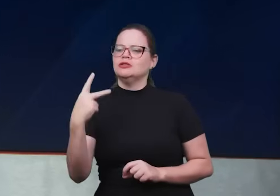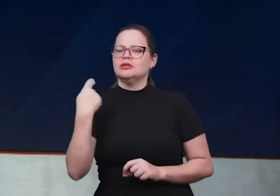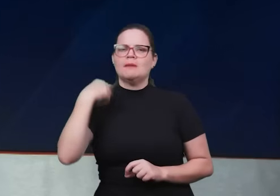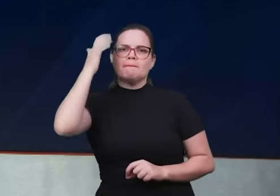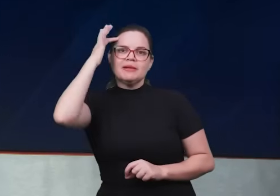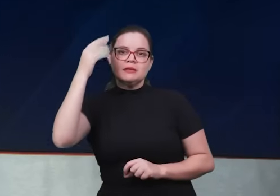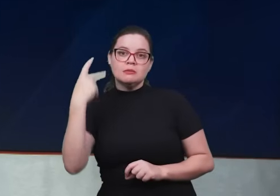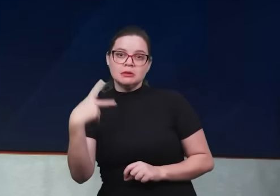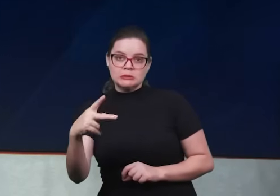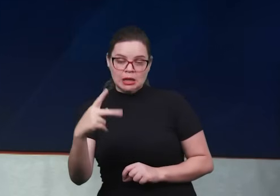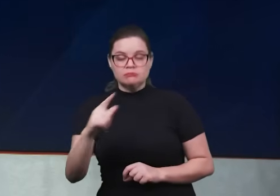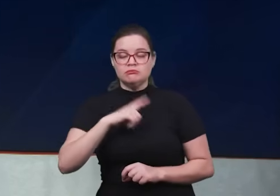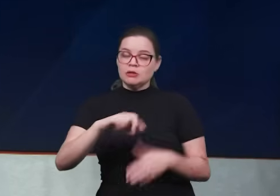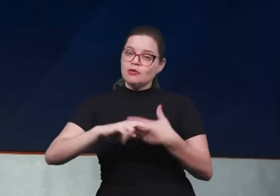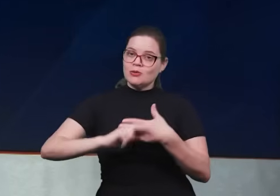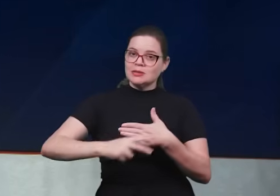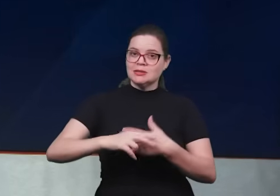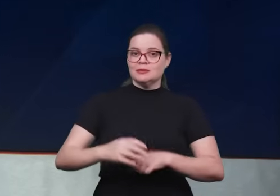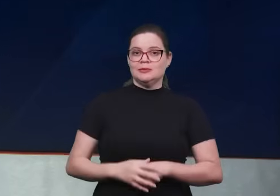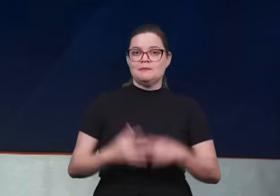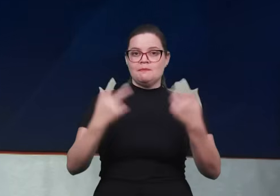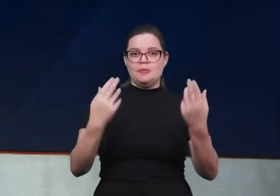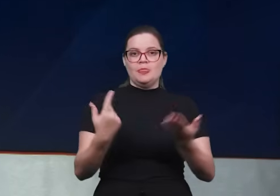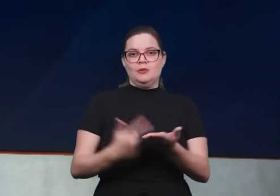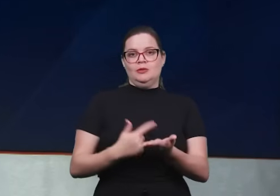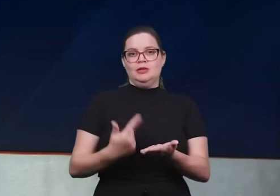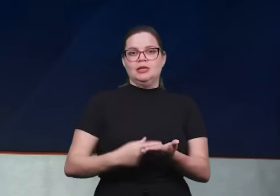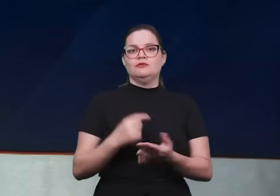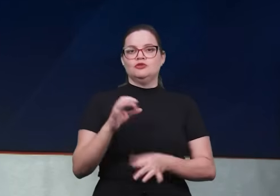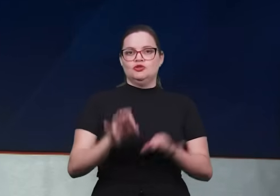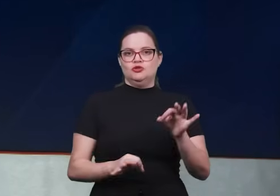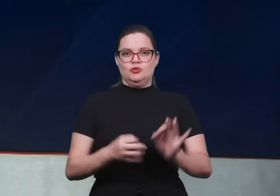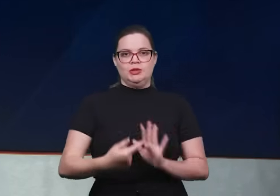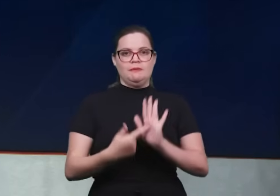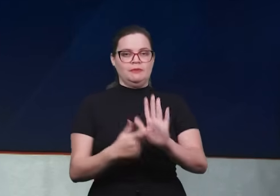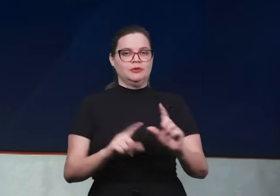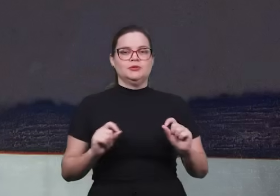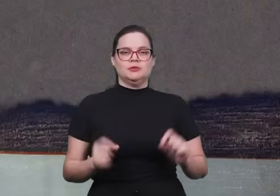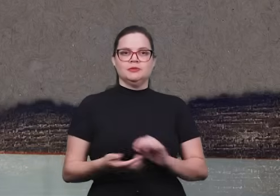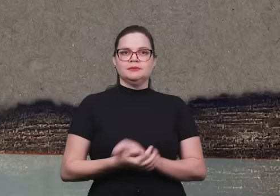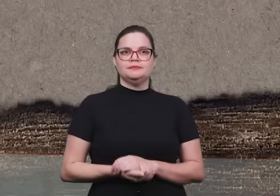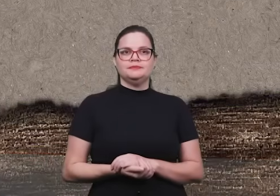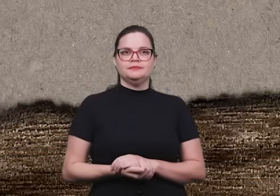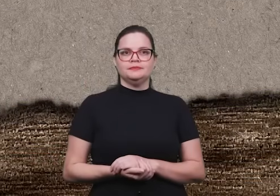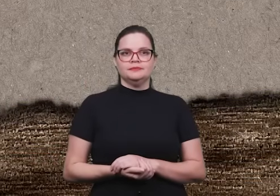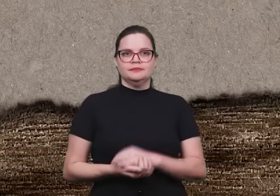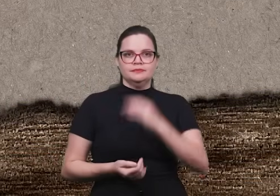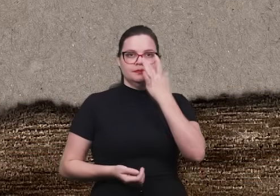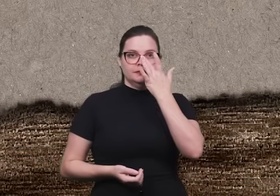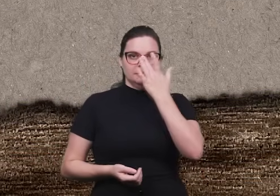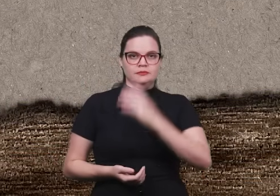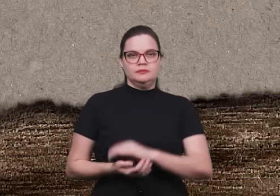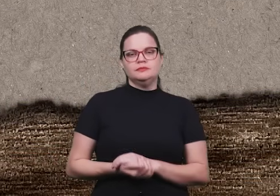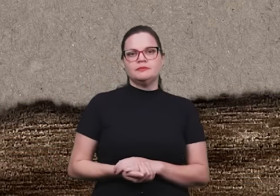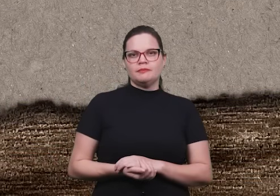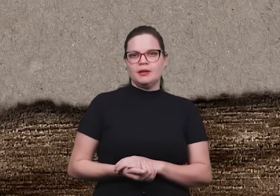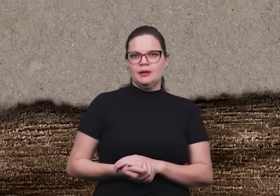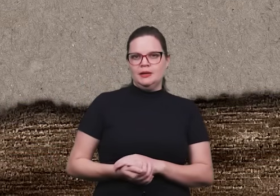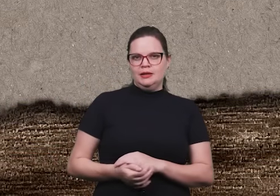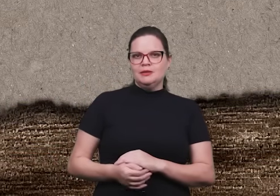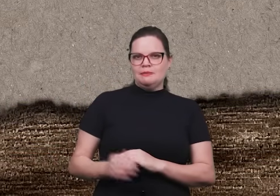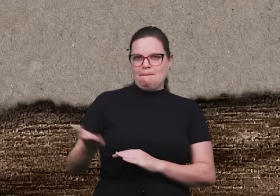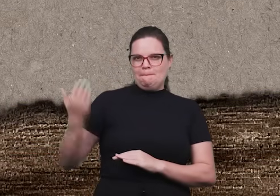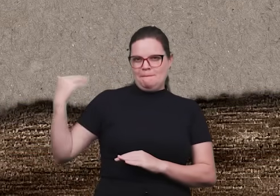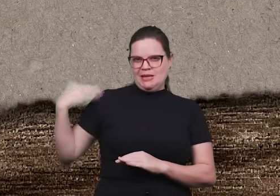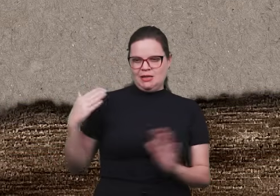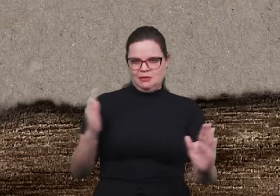seus pensamentos. Como está escrito no livro de Juízes, a expressão naqueles dias não